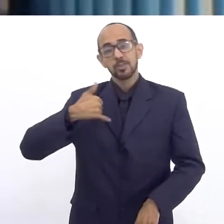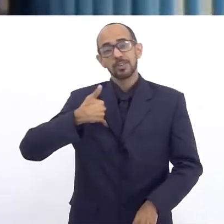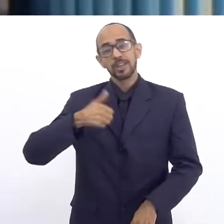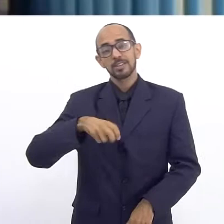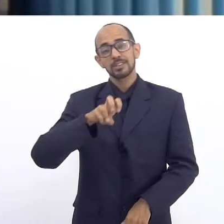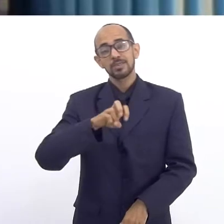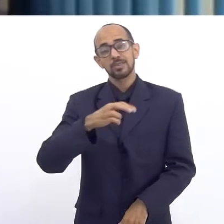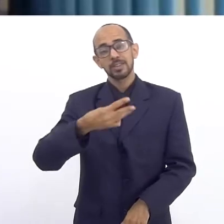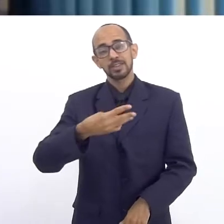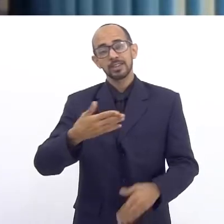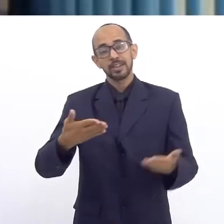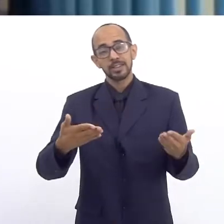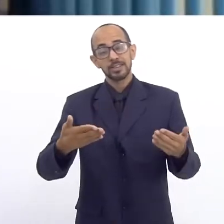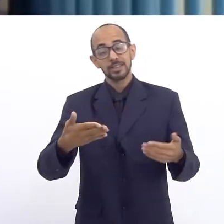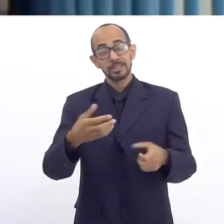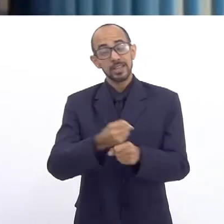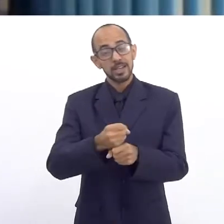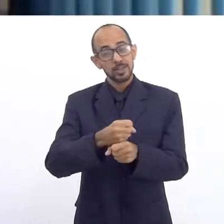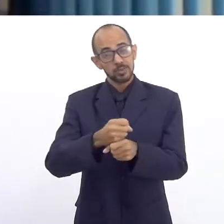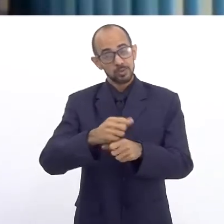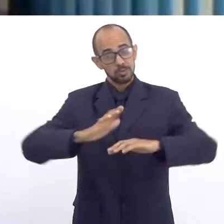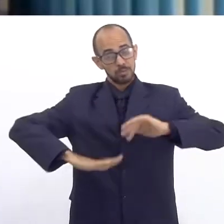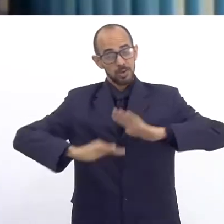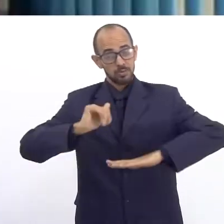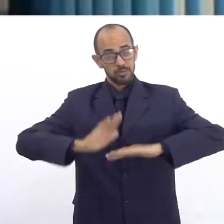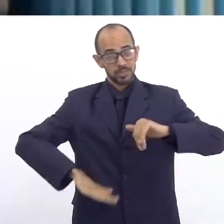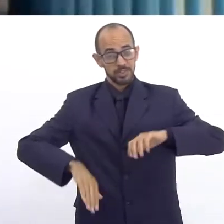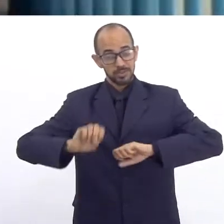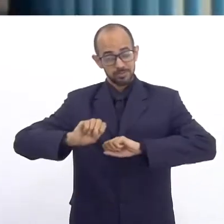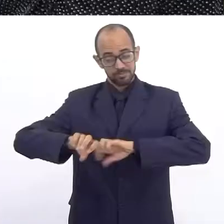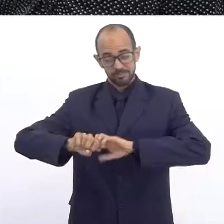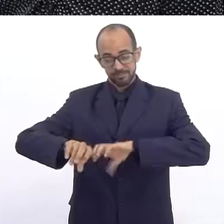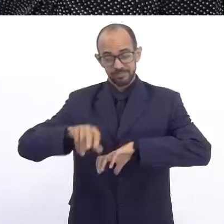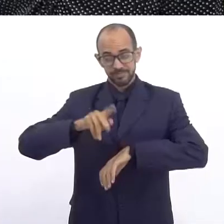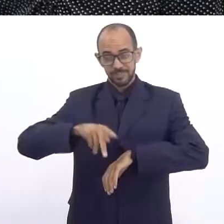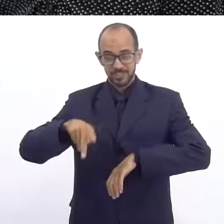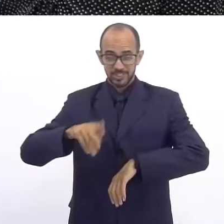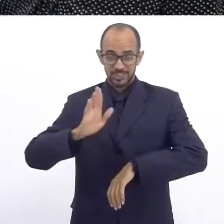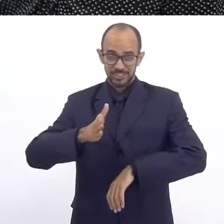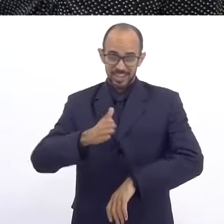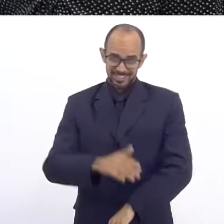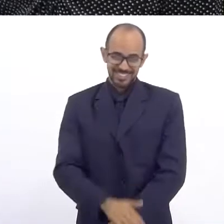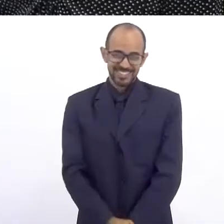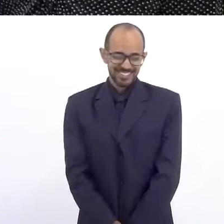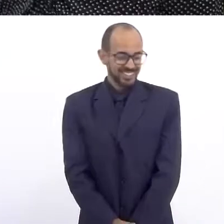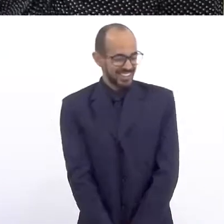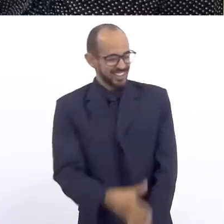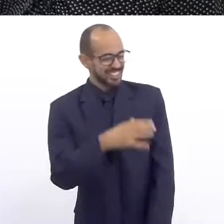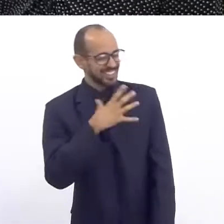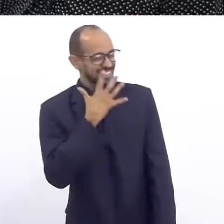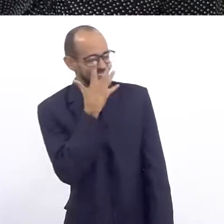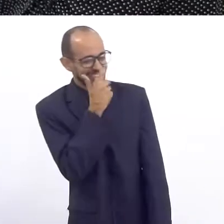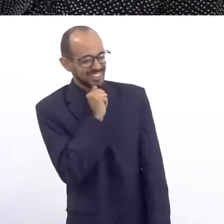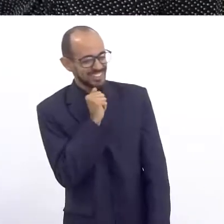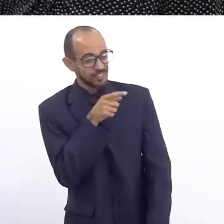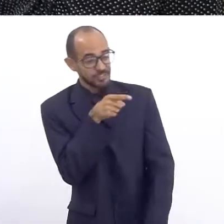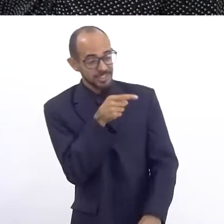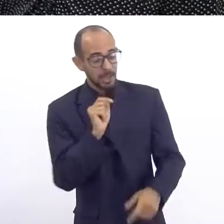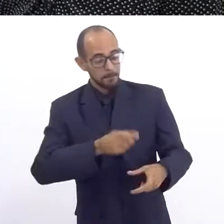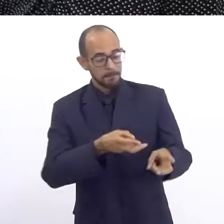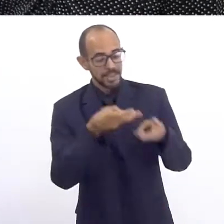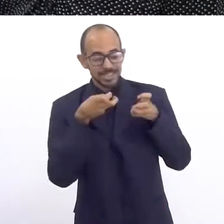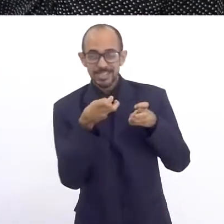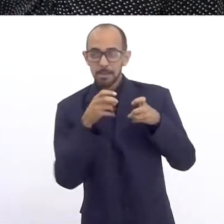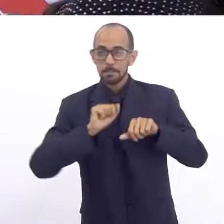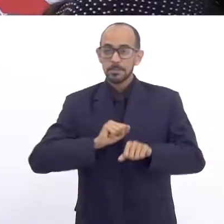tenho 53 anos de magistério. Uau! Não é de idade, não. Mas que coisa linda